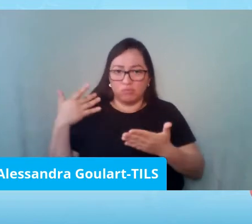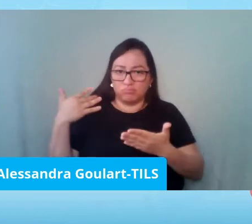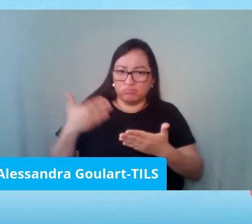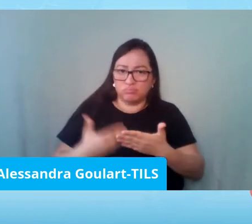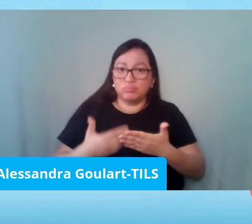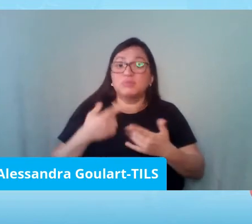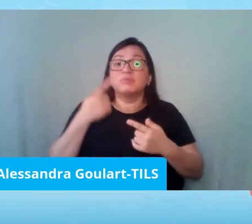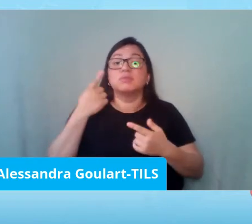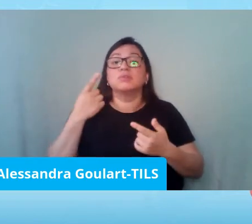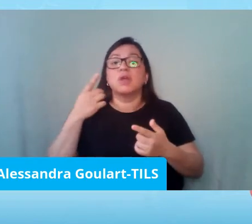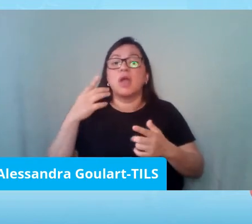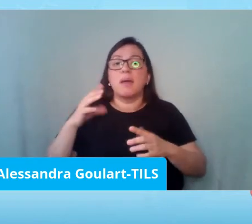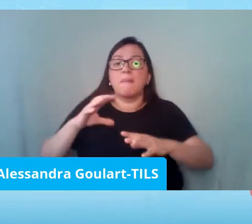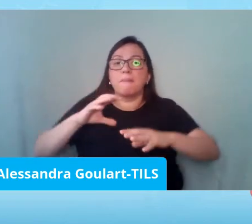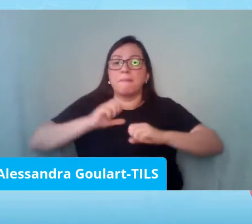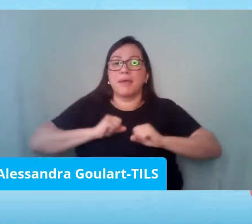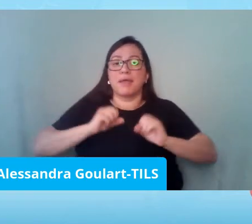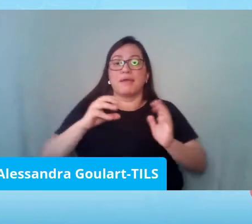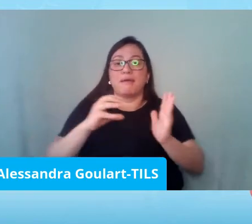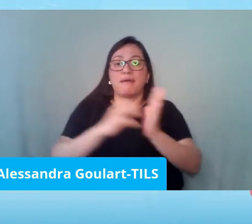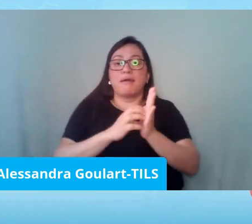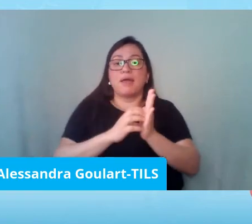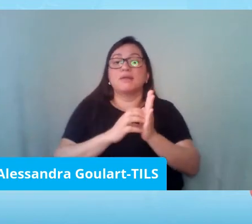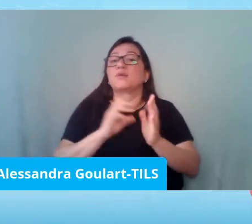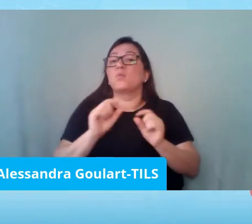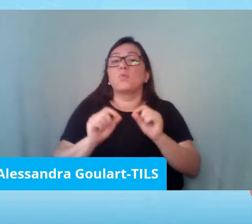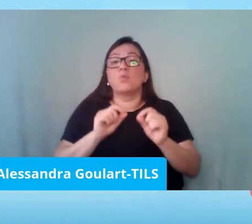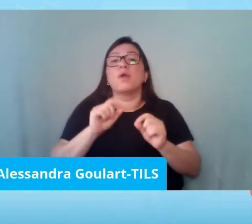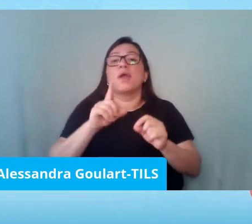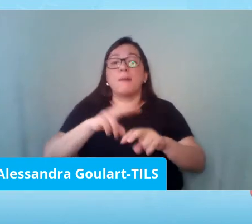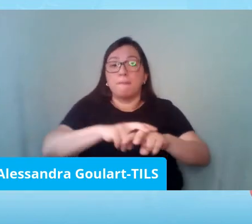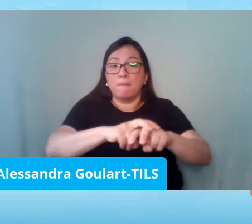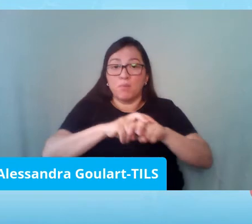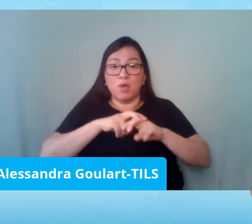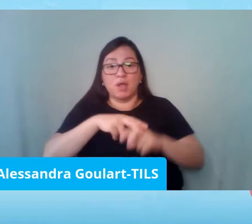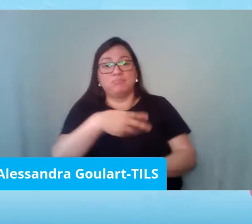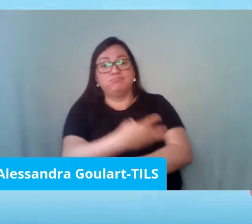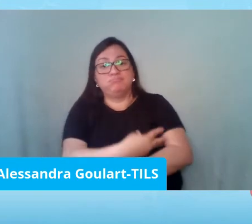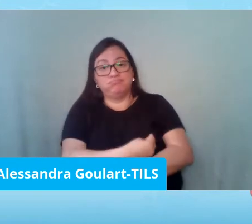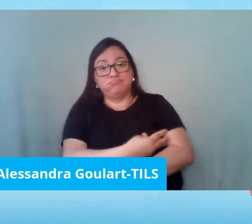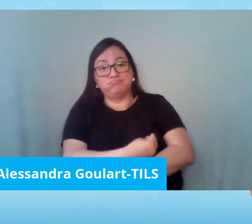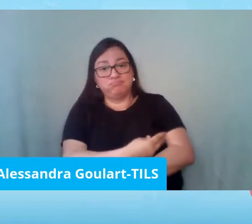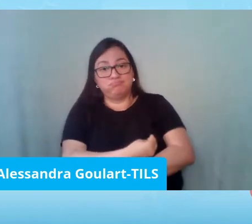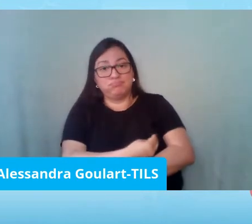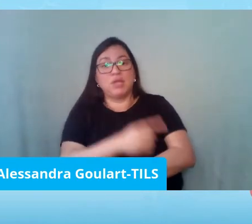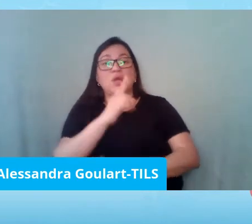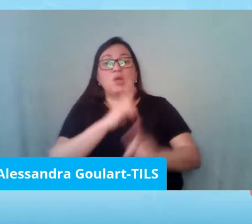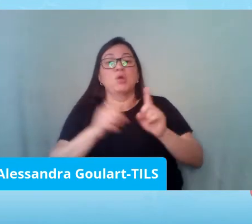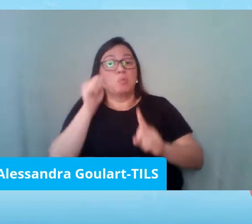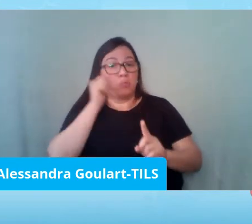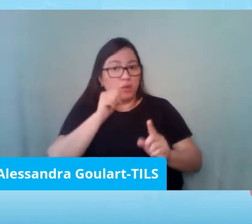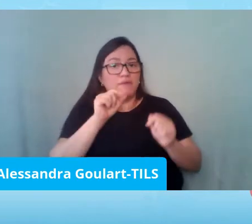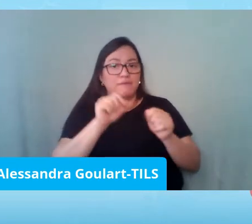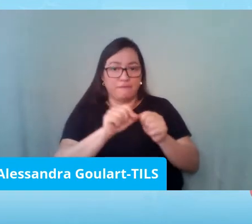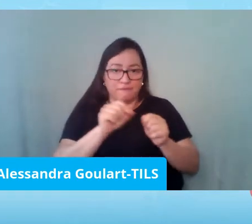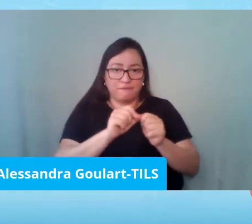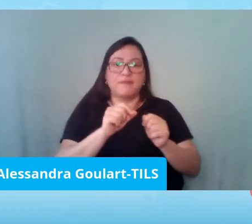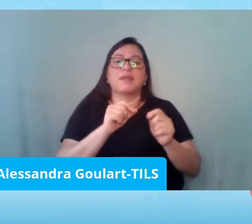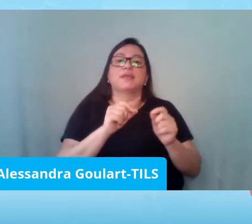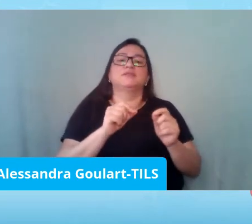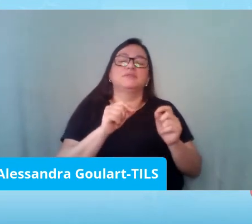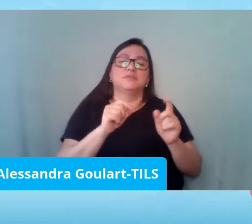teve, a maioria são por aleitamento materno, são mulheres que fizeram seu pré-natal, que fizeram teste